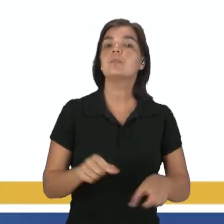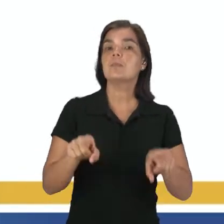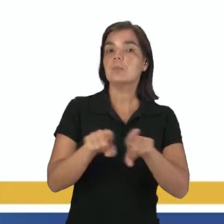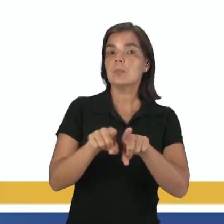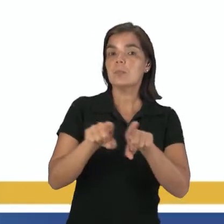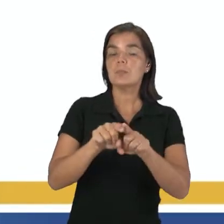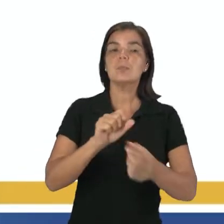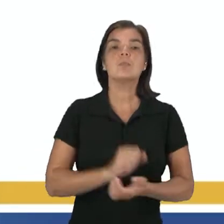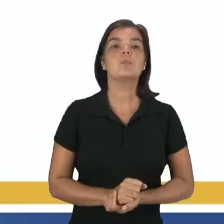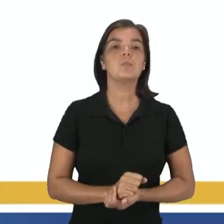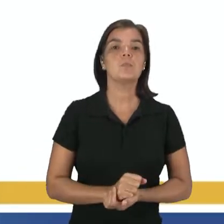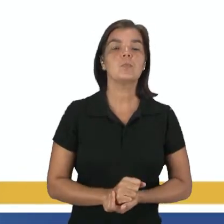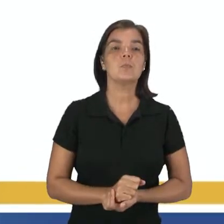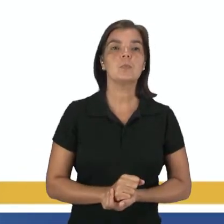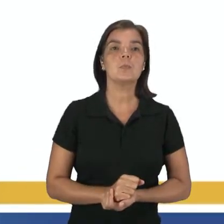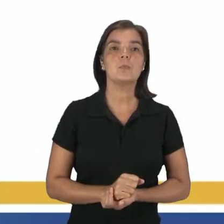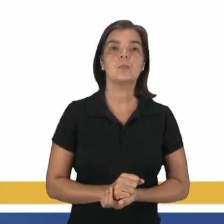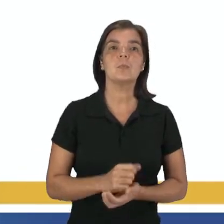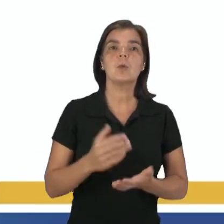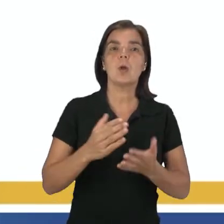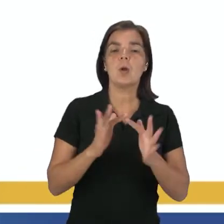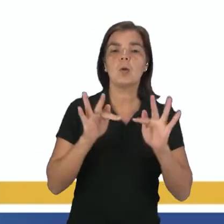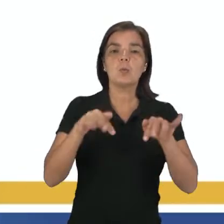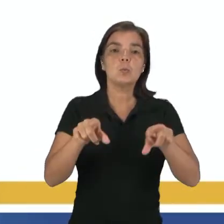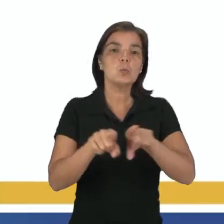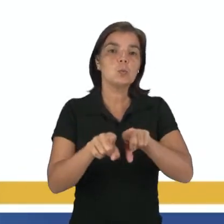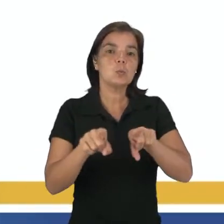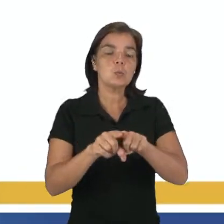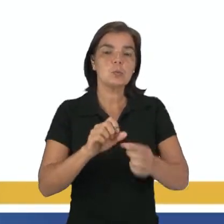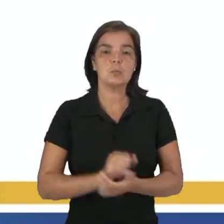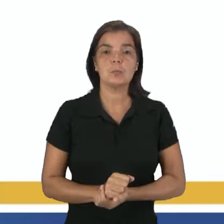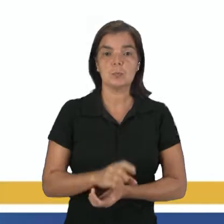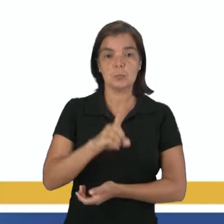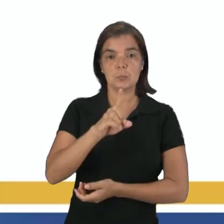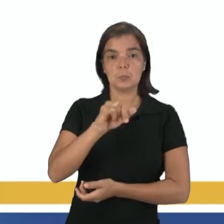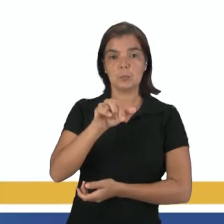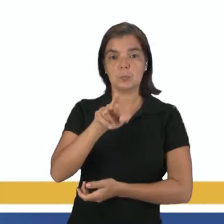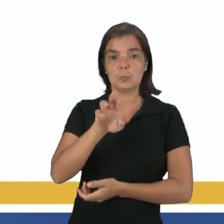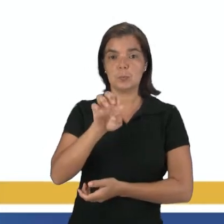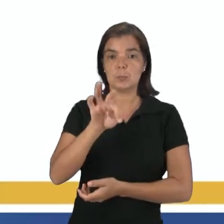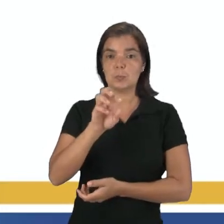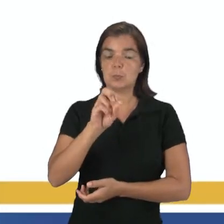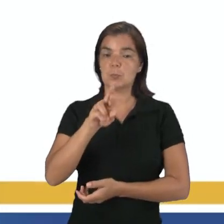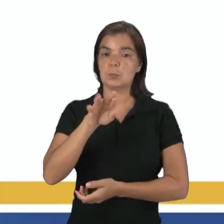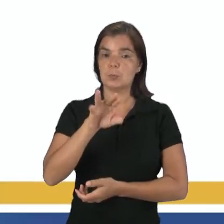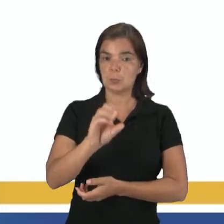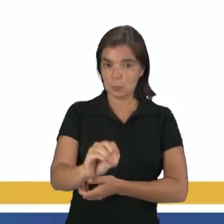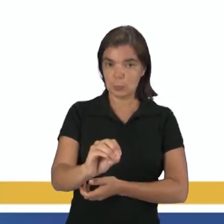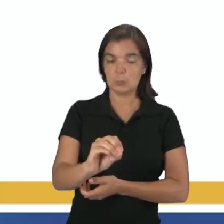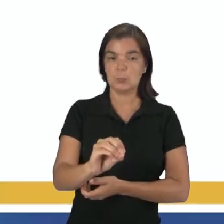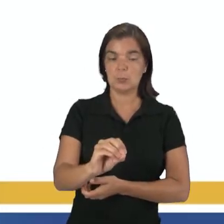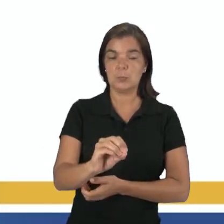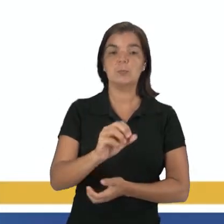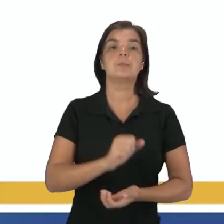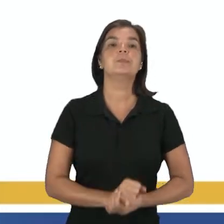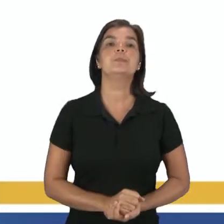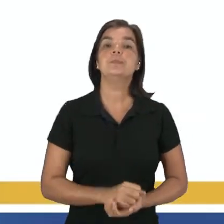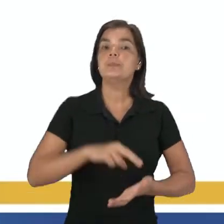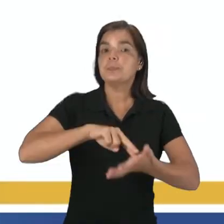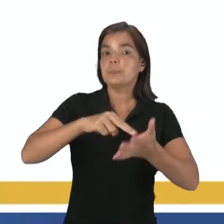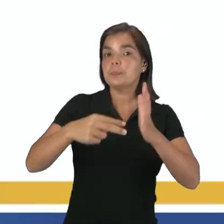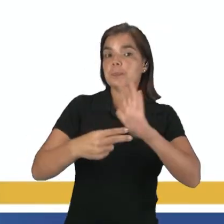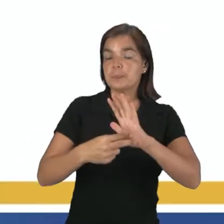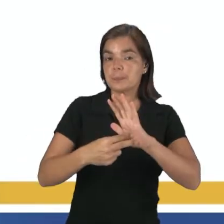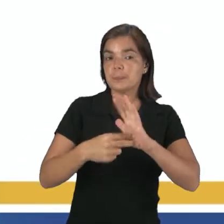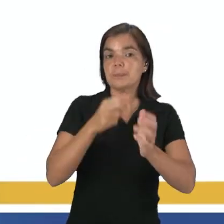1795. E, por fim, a última etapa da Revolução ficou conhecida como